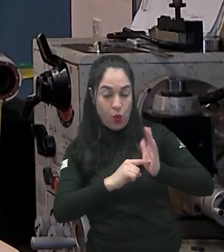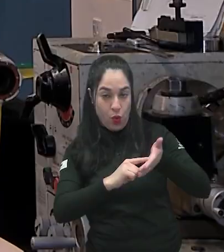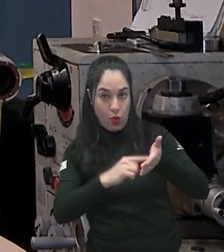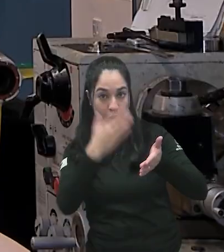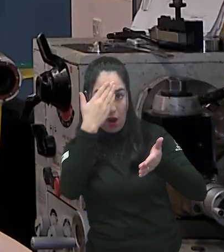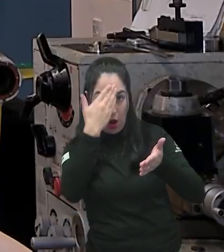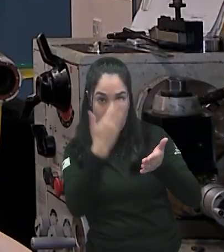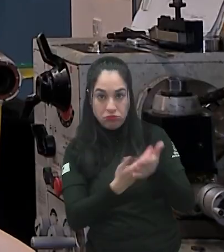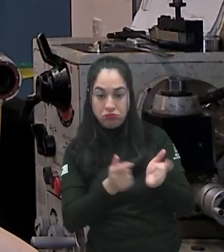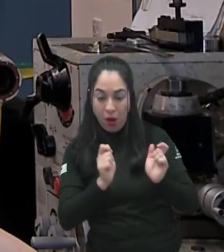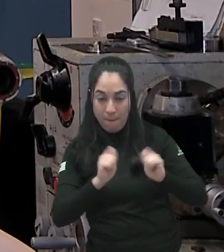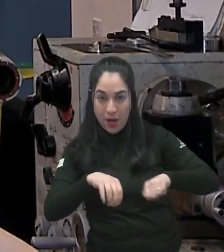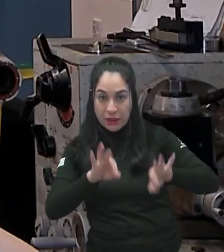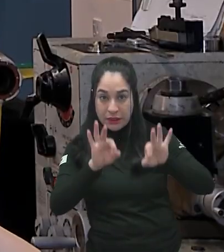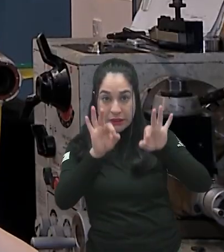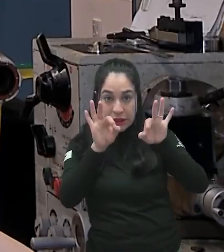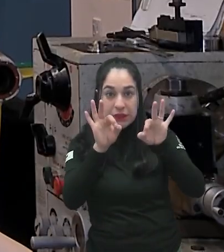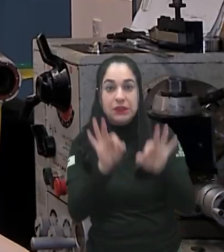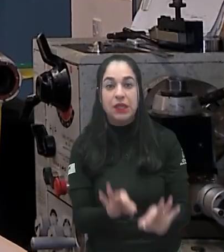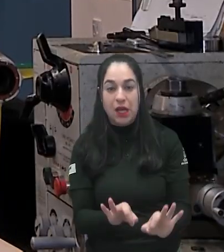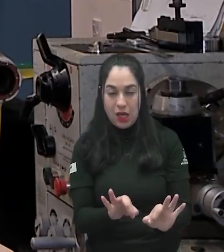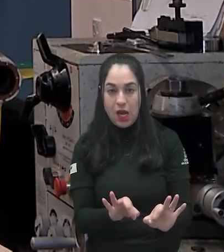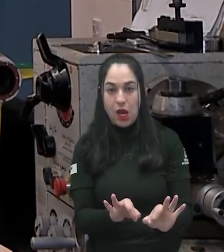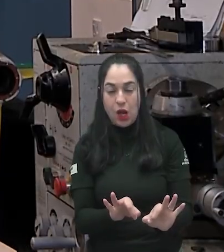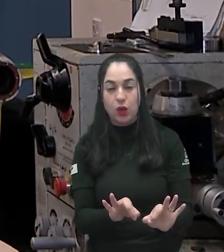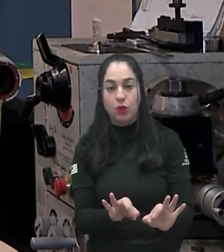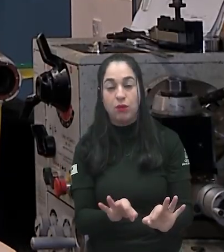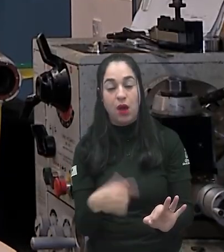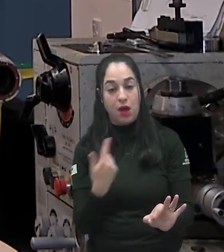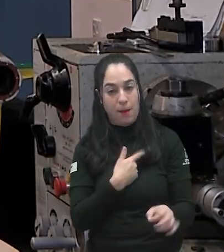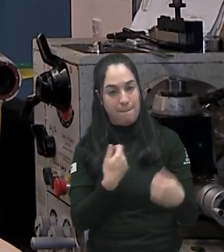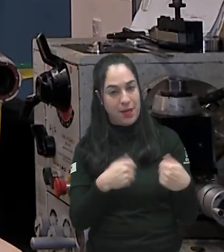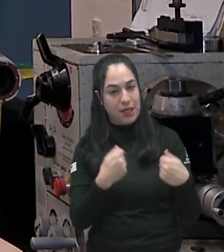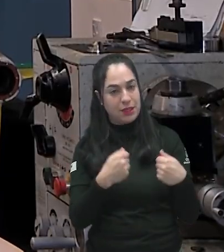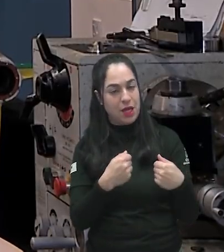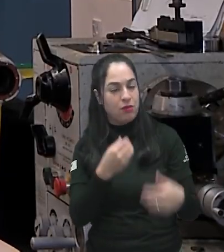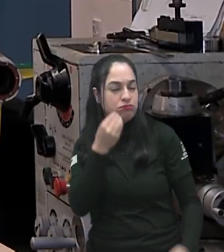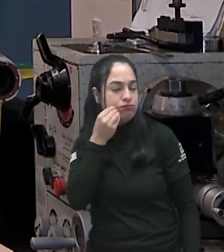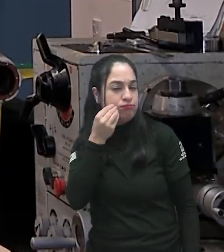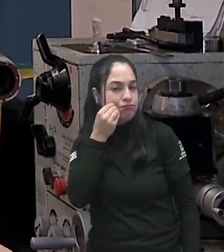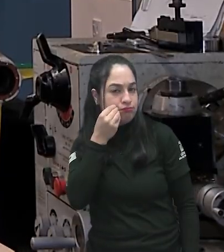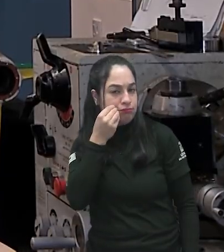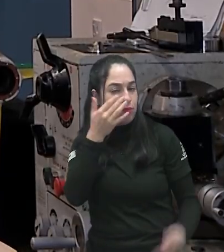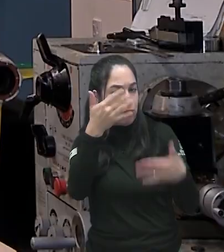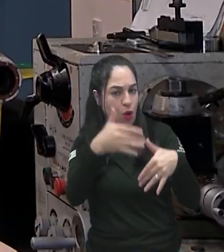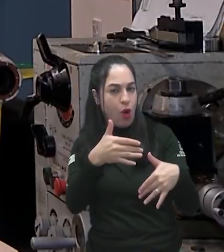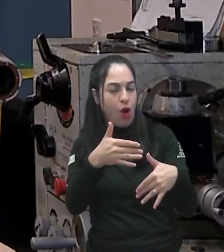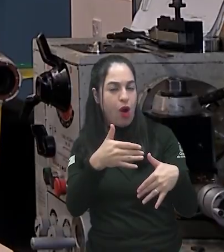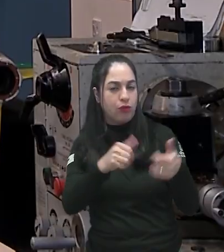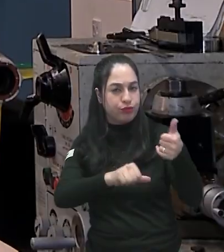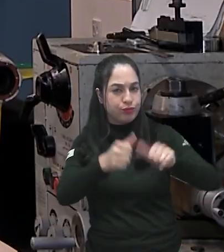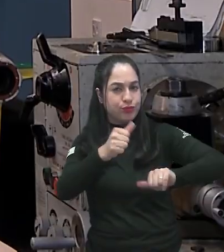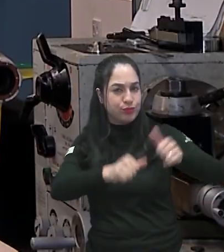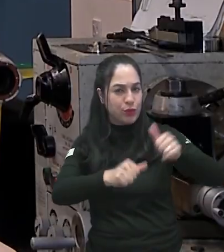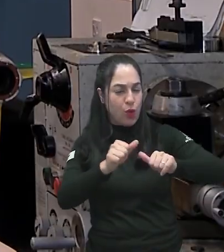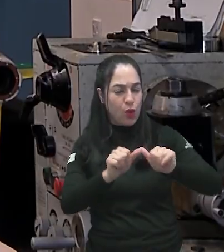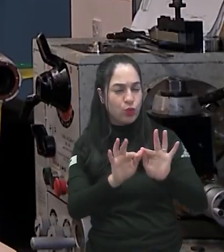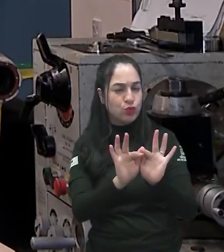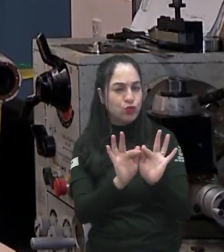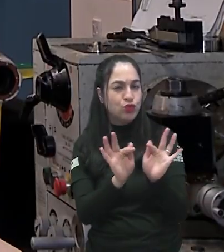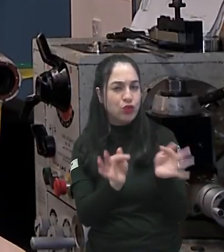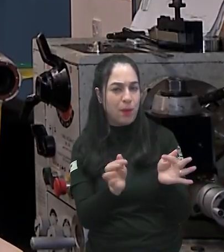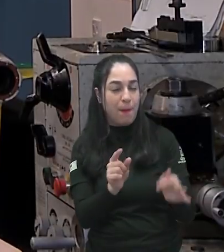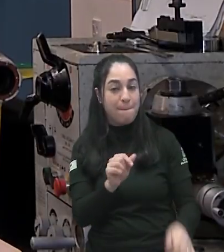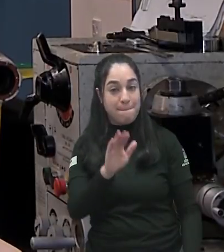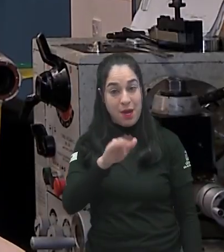desse e ter confiança dele na parte final, acertar o posicionamento dos satélites, a gente queria então testar esse motor num voo mais simples e também, claro,